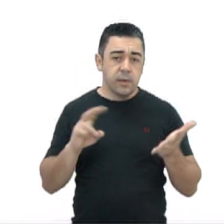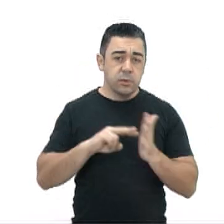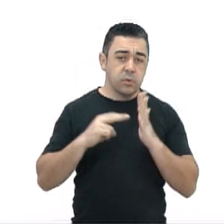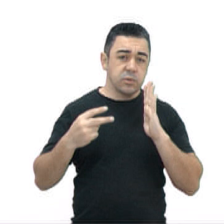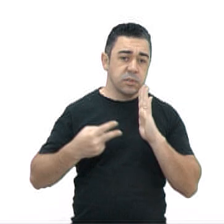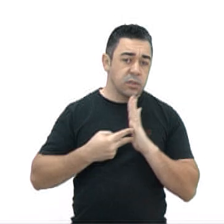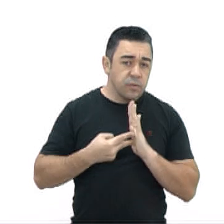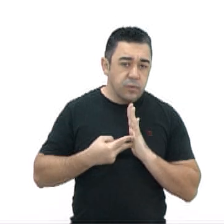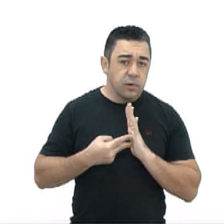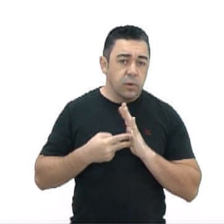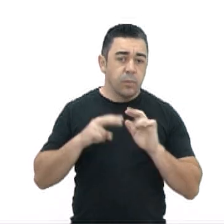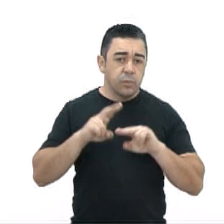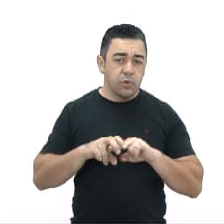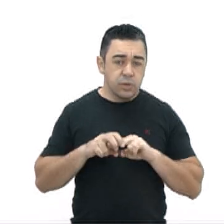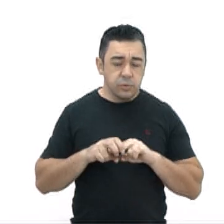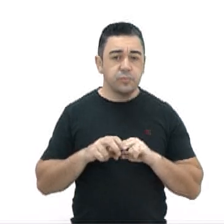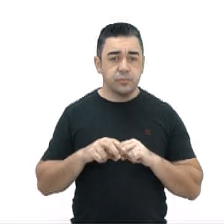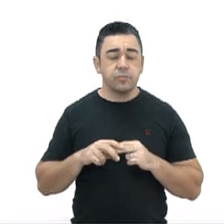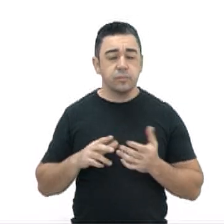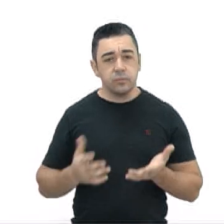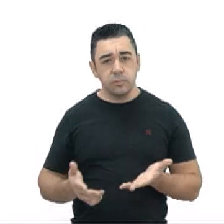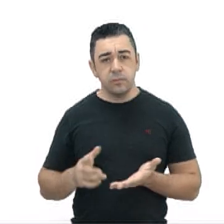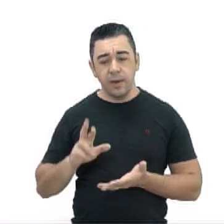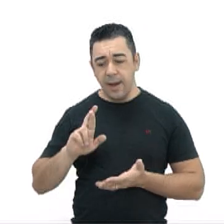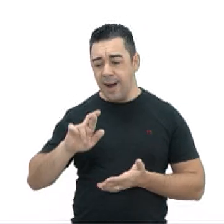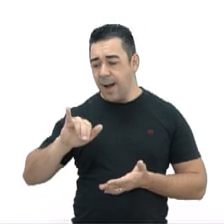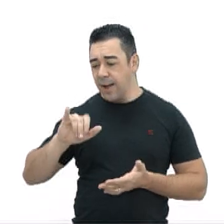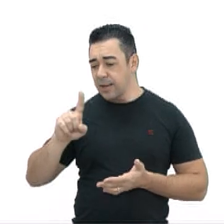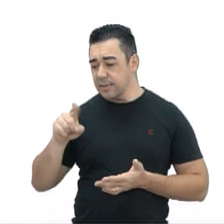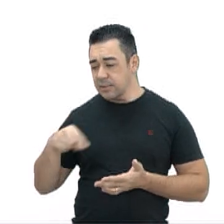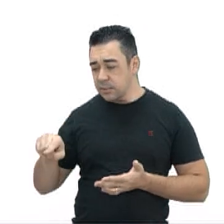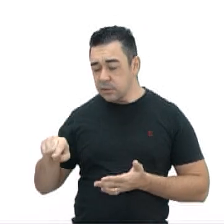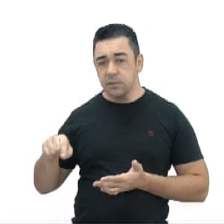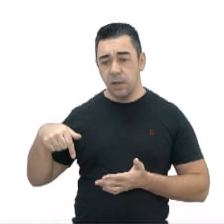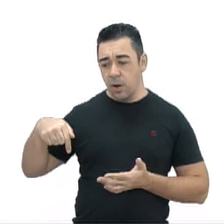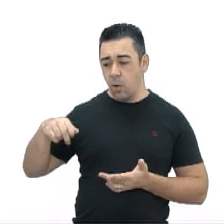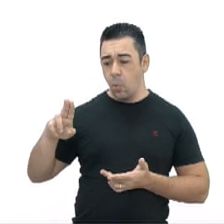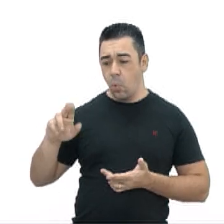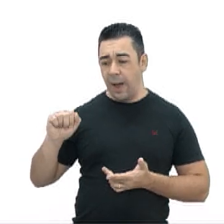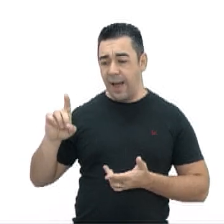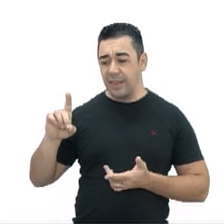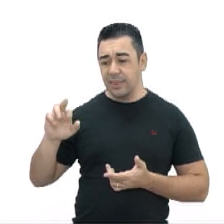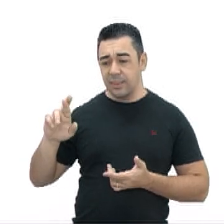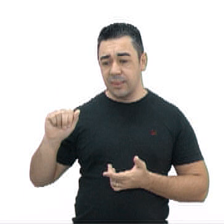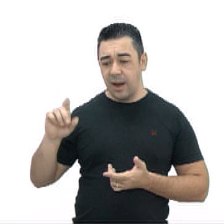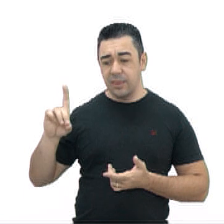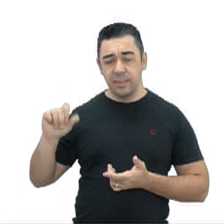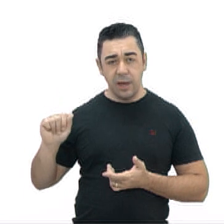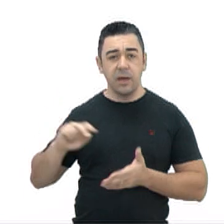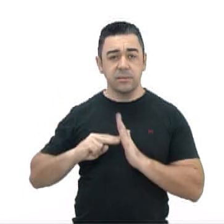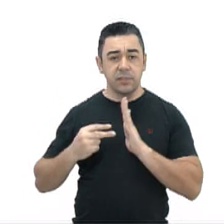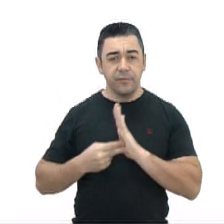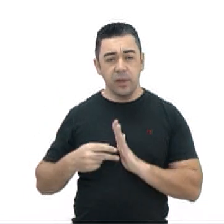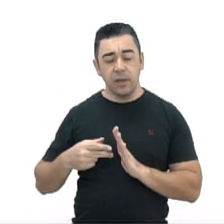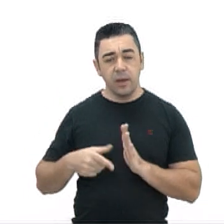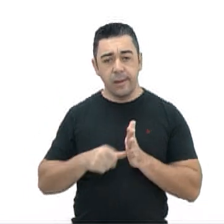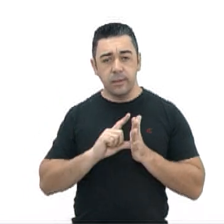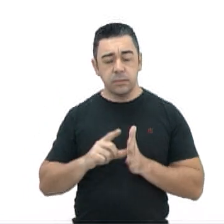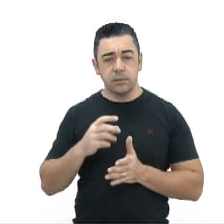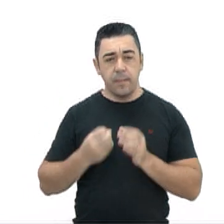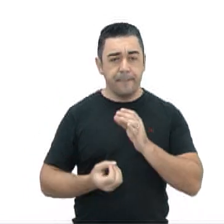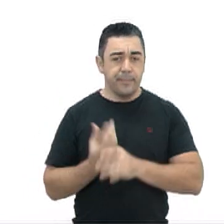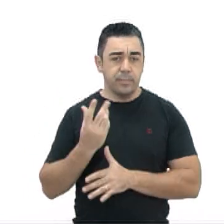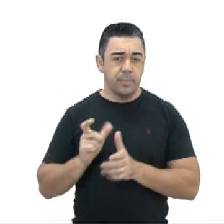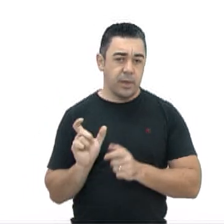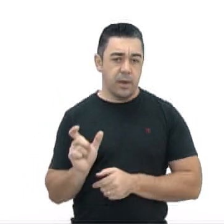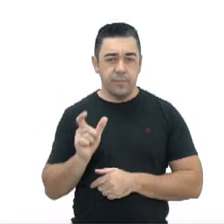essa expressão em latim quer dizer. Então, basicamente, o termo raiz quadrada vem do latim, que significa lado de